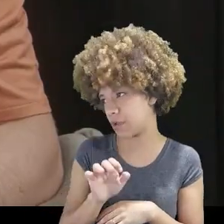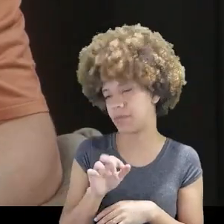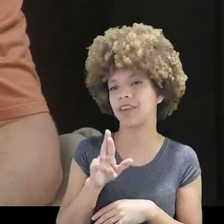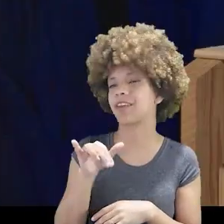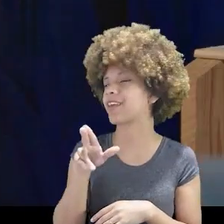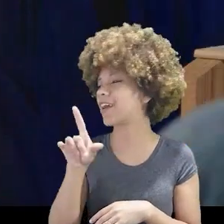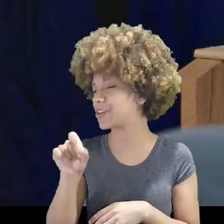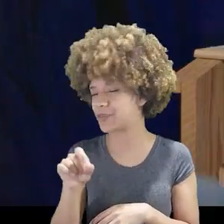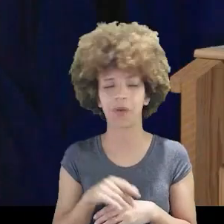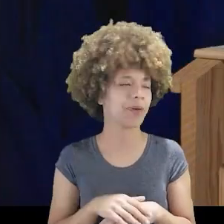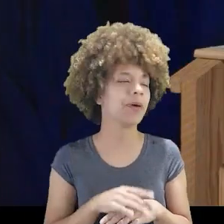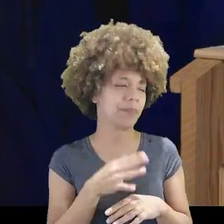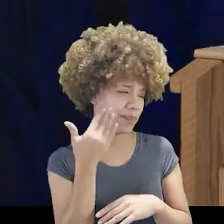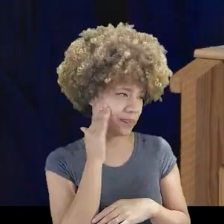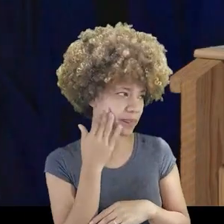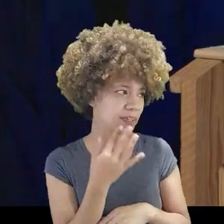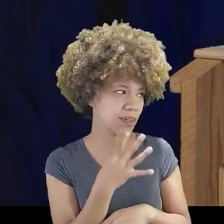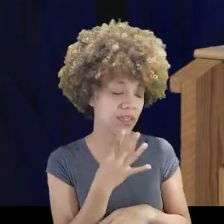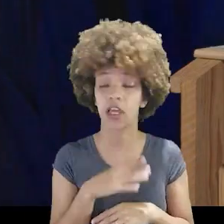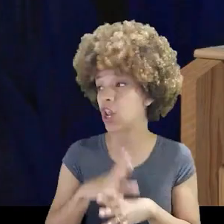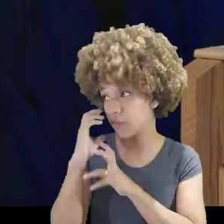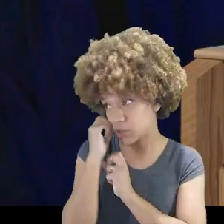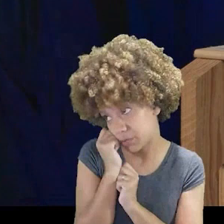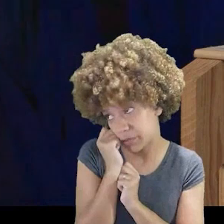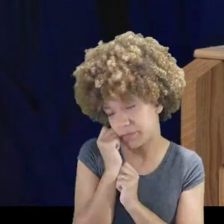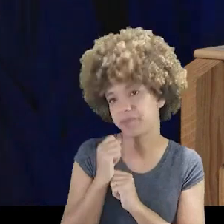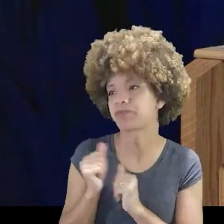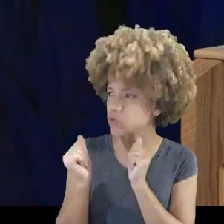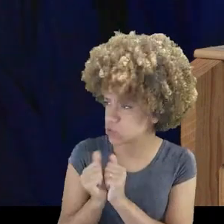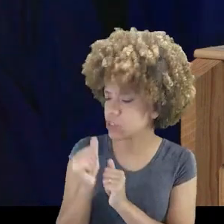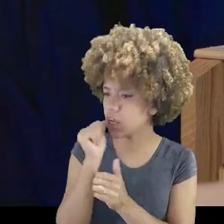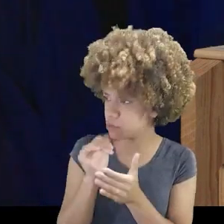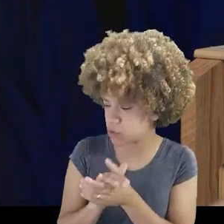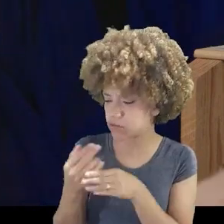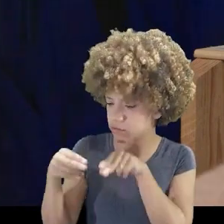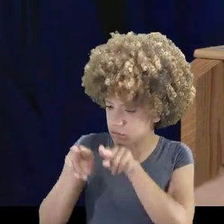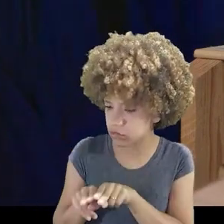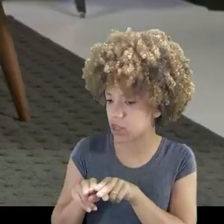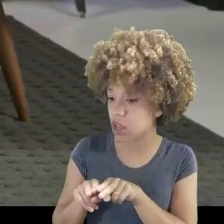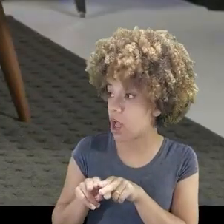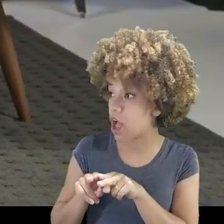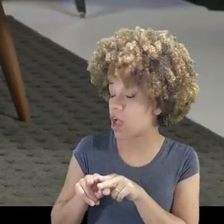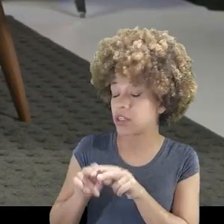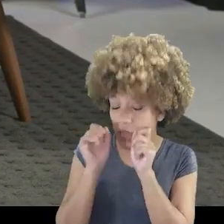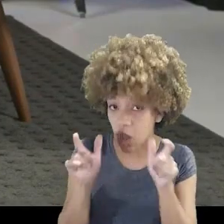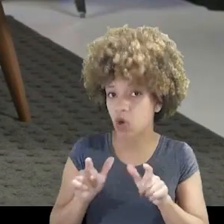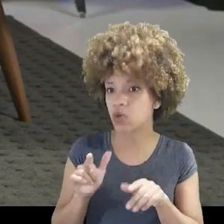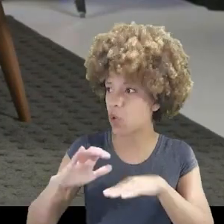Ricardo aqui se ela tá mas você quer ele foi dormir ele esposa casadinho tudo certinho acordo com o pé quebrado não